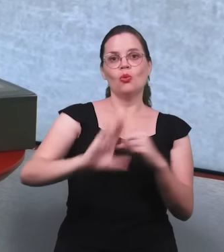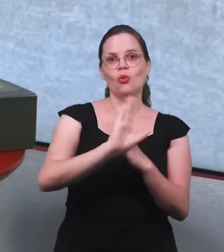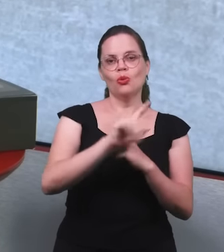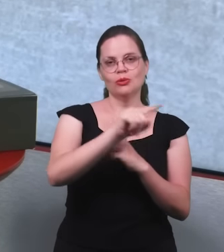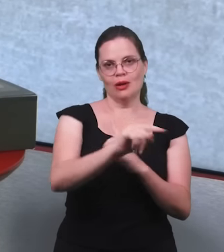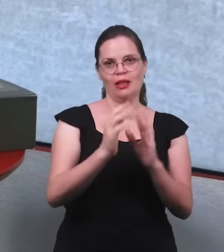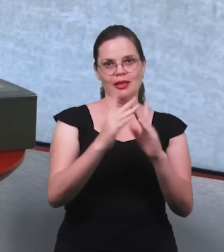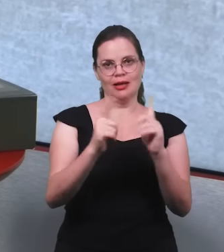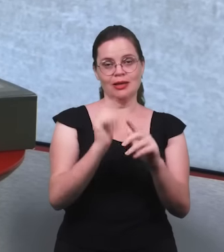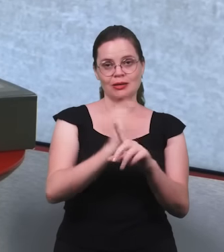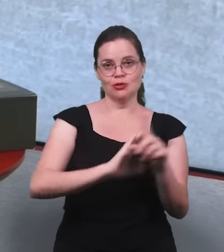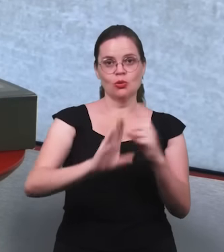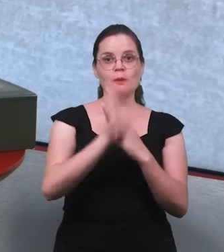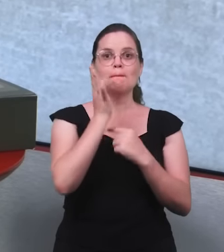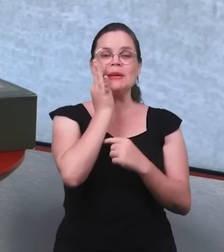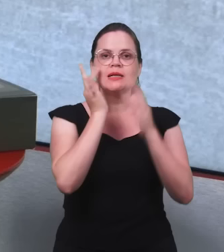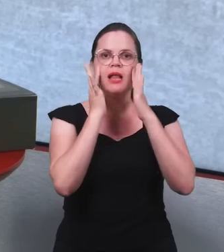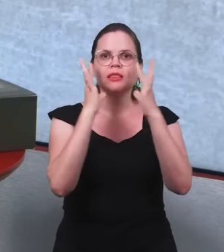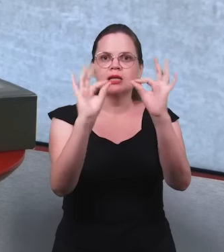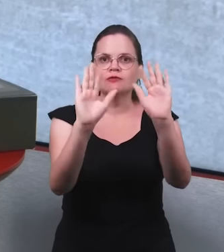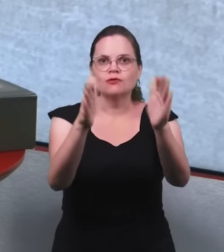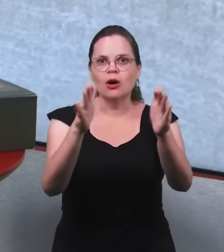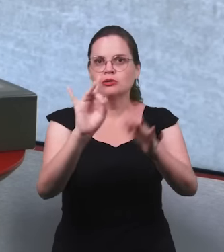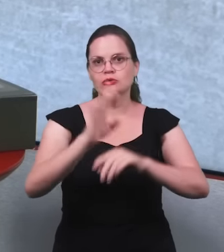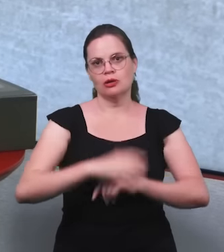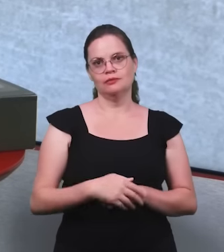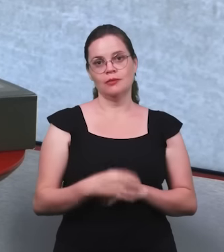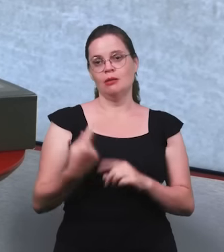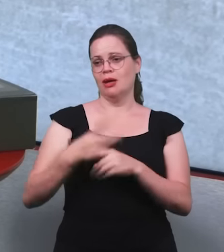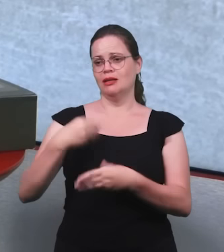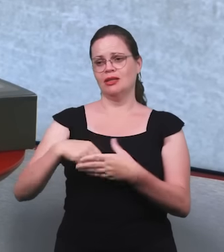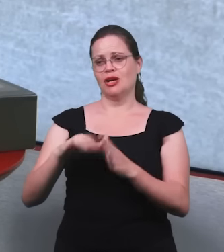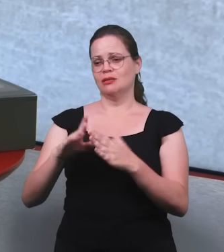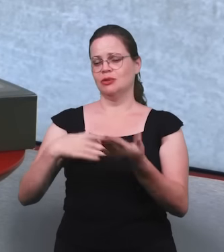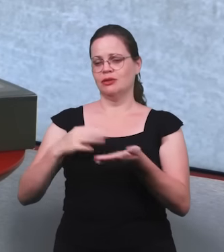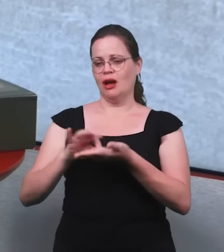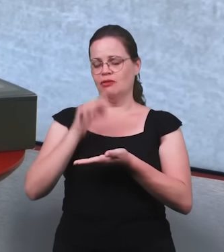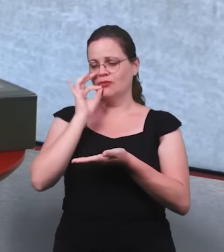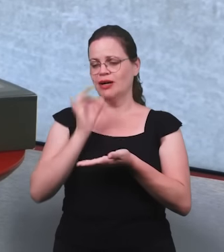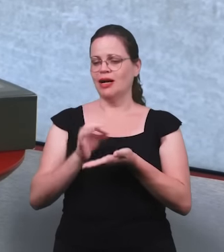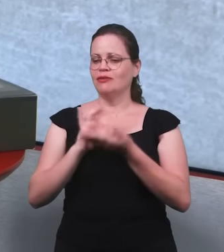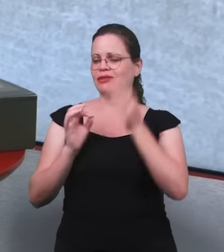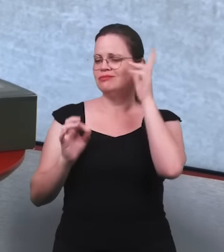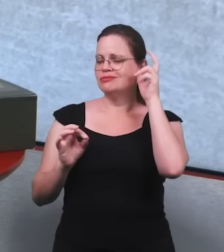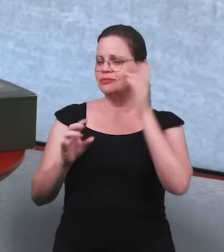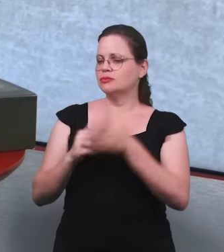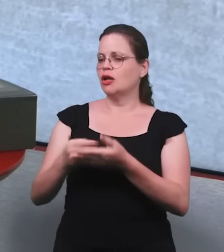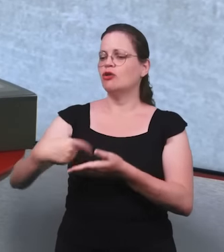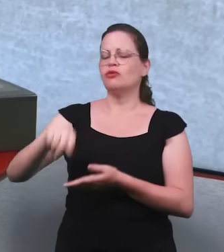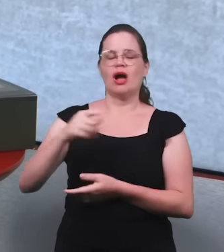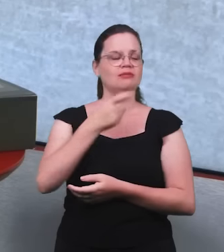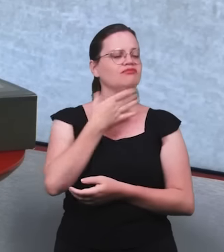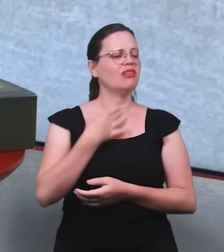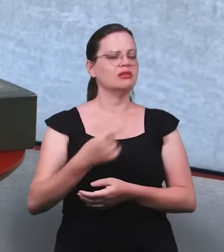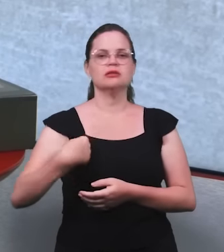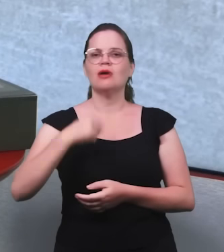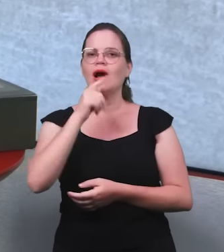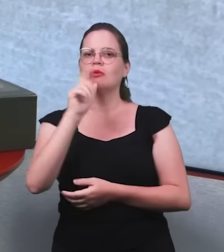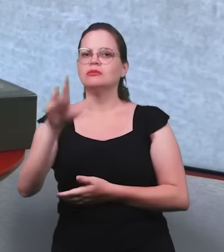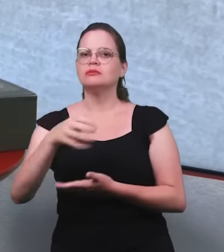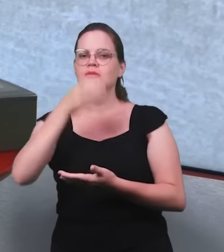ali, num momento como esse, assistir tomando um cafezinho, ou um copo de água, ou qualquer